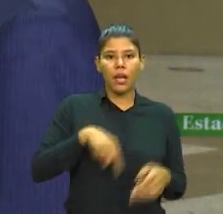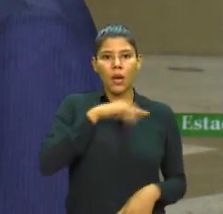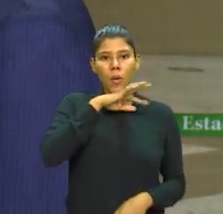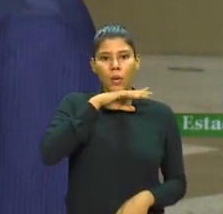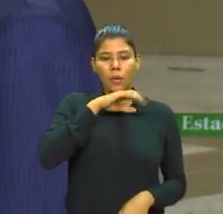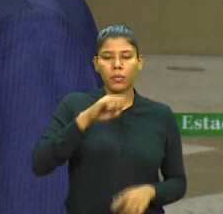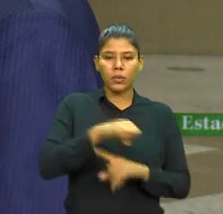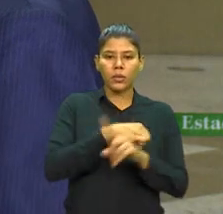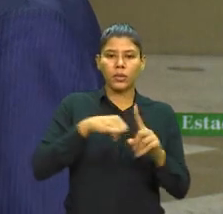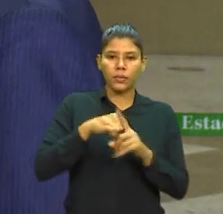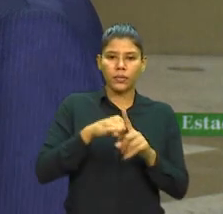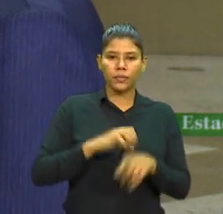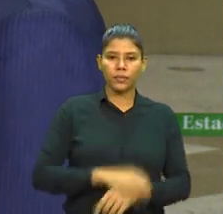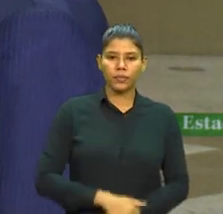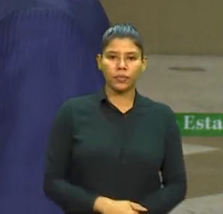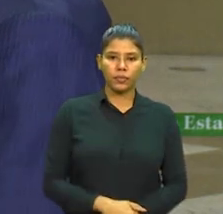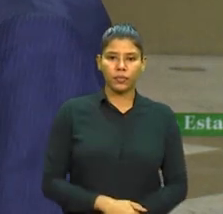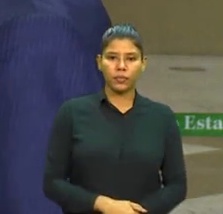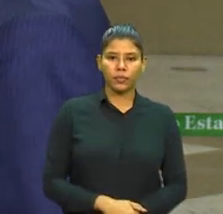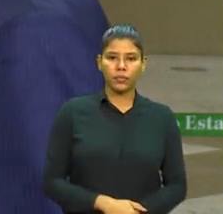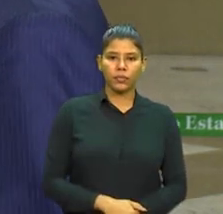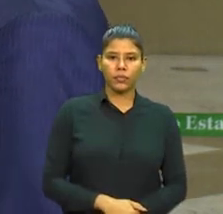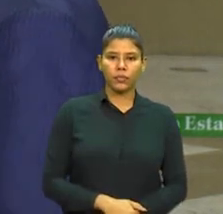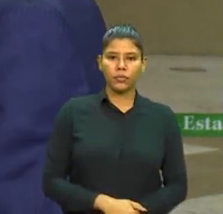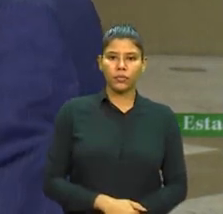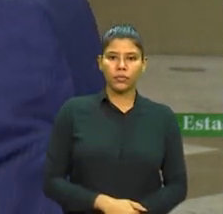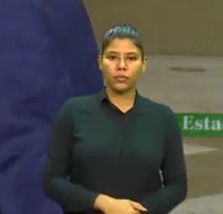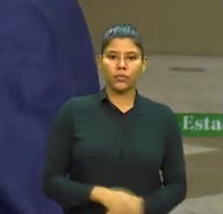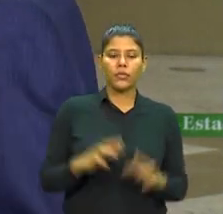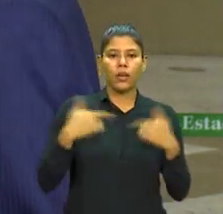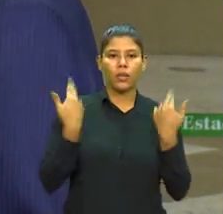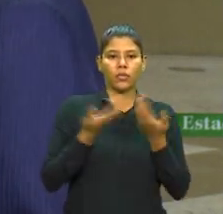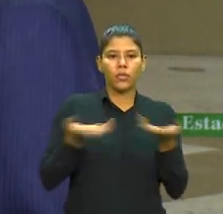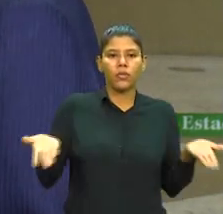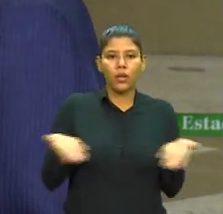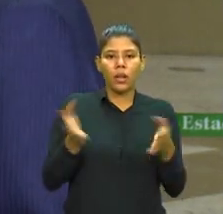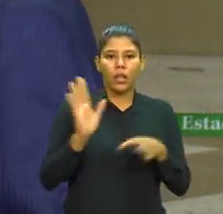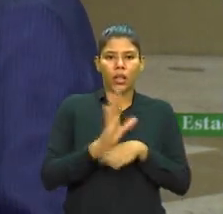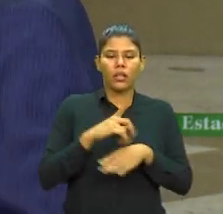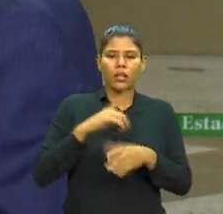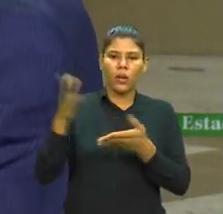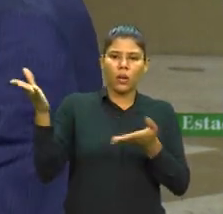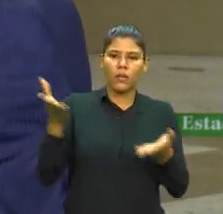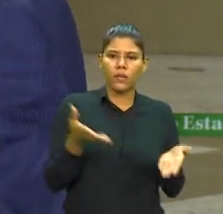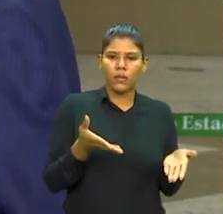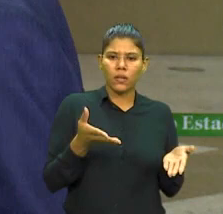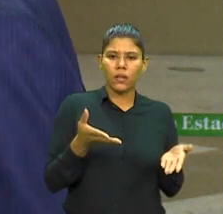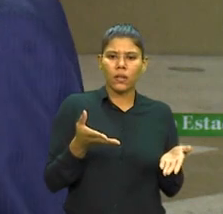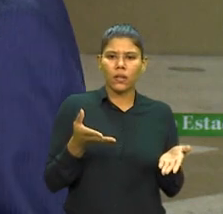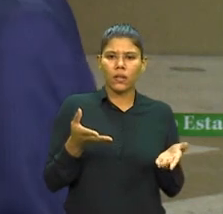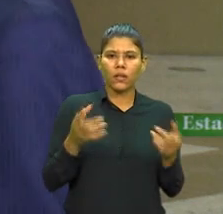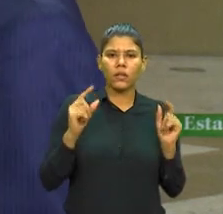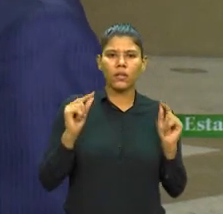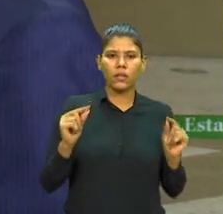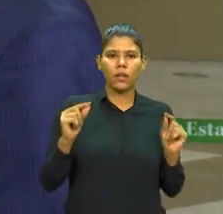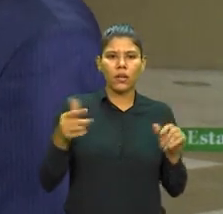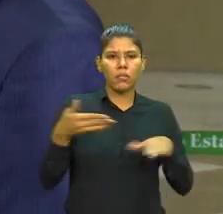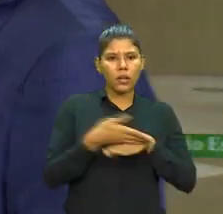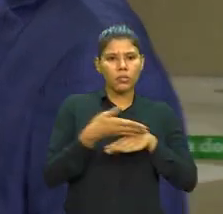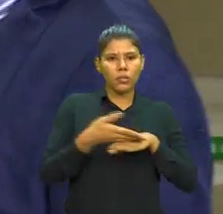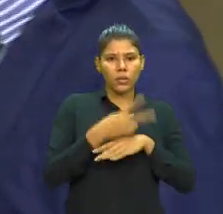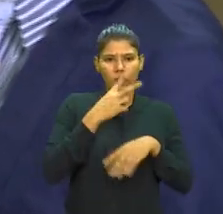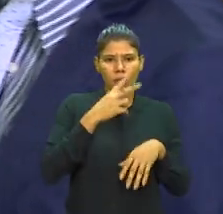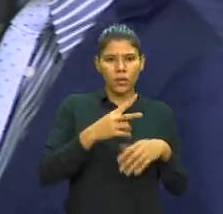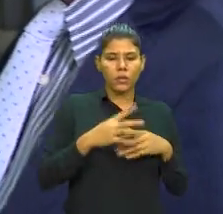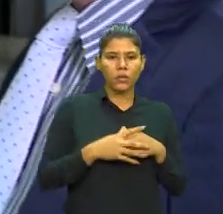muito bem E a expectativa paraa reunião de agora à tarde com convidados a expectativa é de uma para grande participação é já